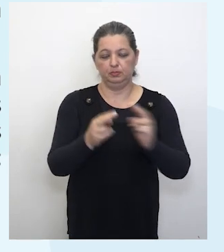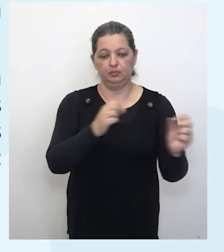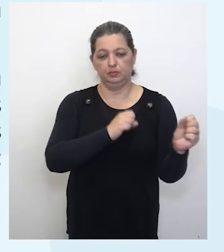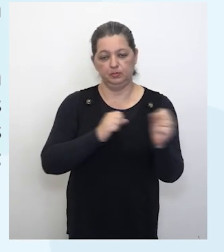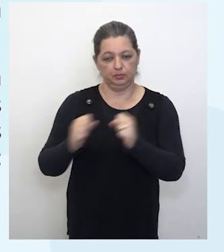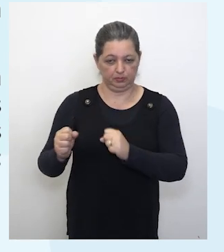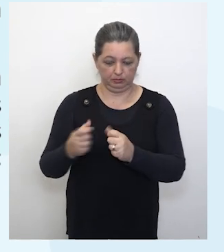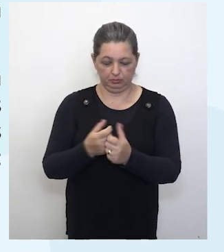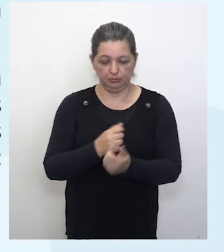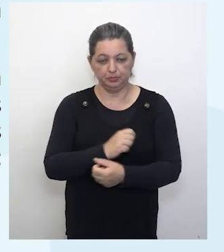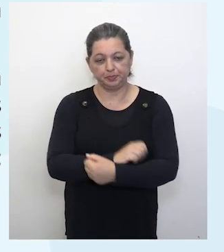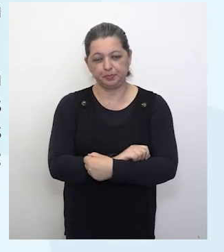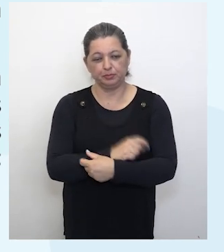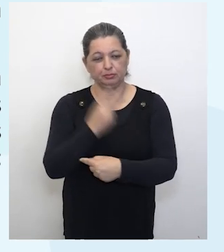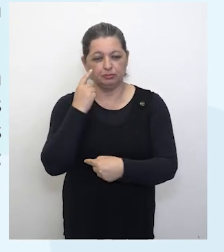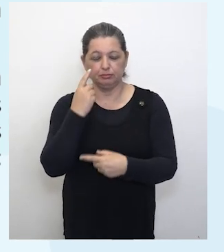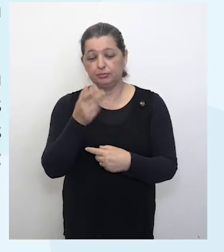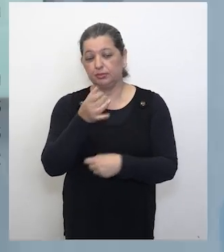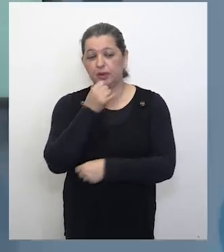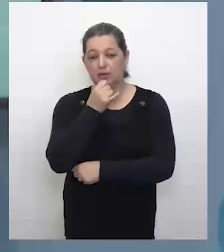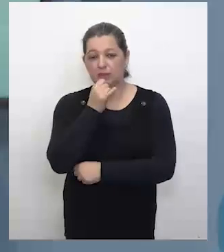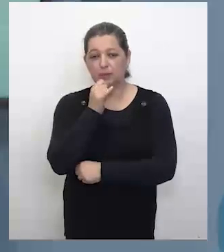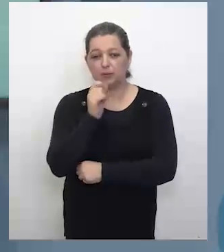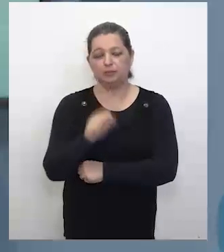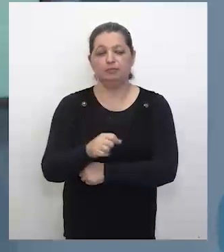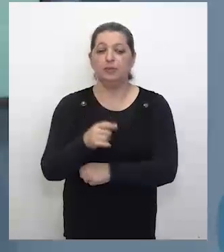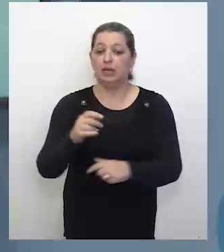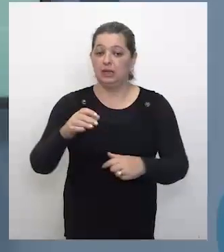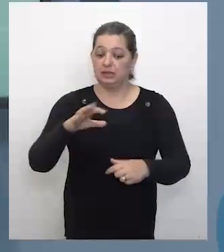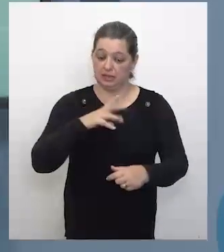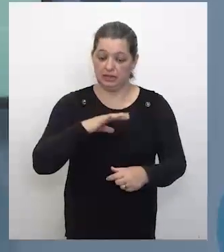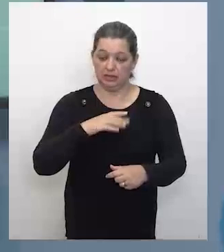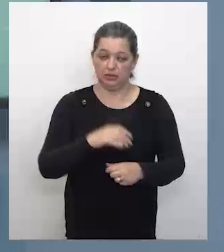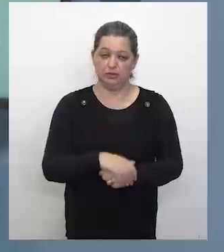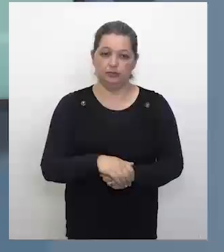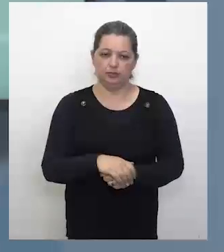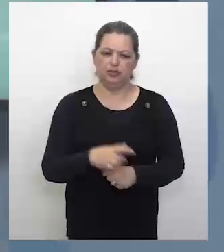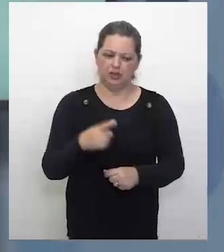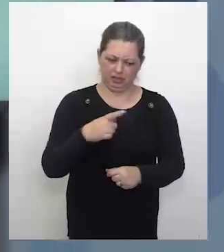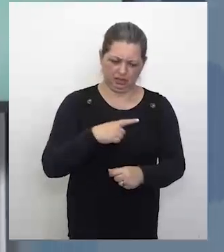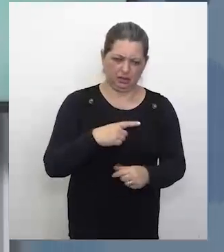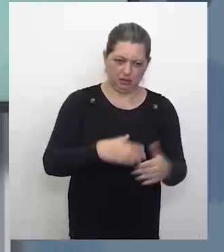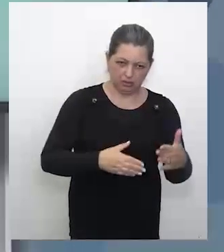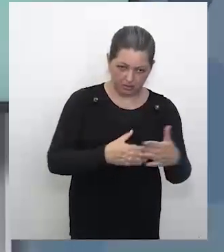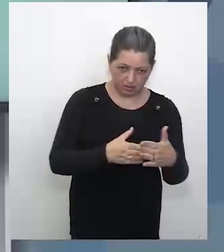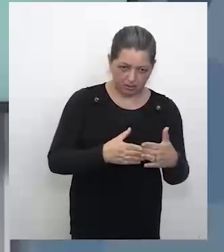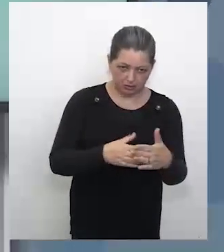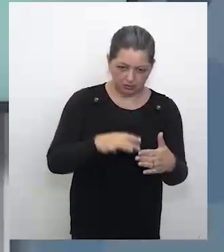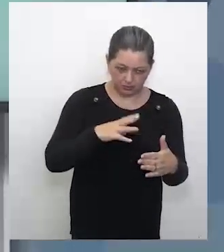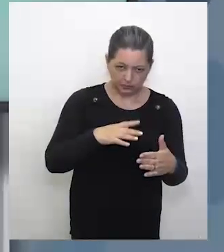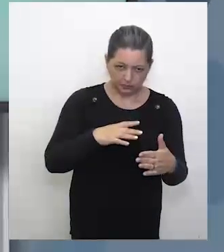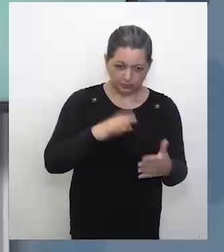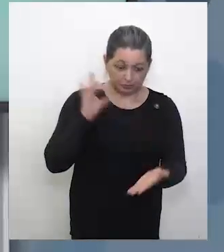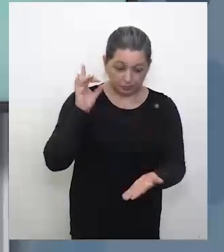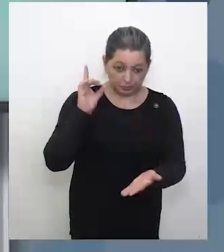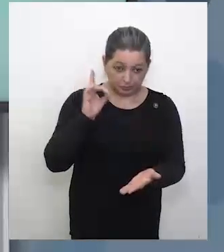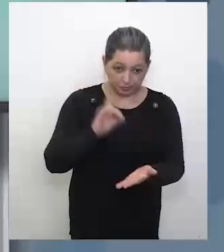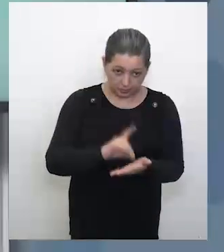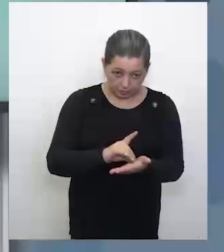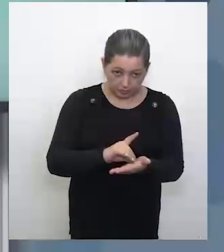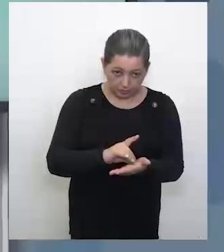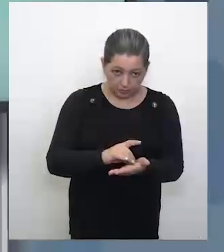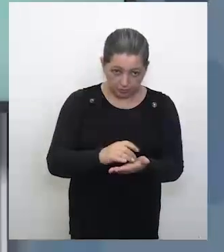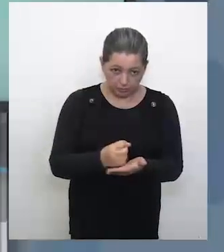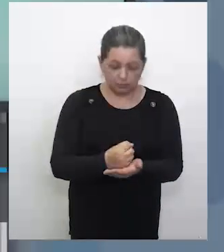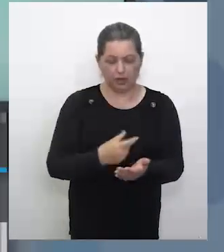tão grande. Então, vou dar o exemplo assim. Cidades. Existe um limite oficial entre